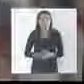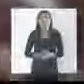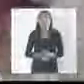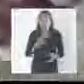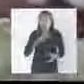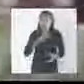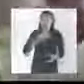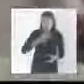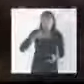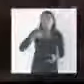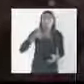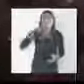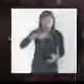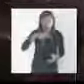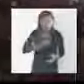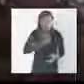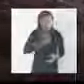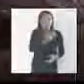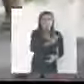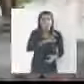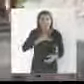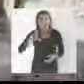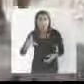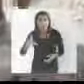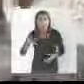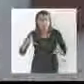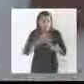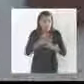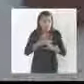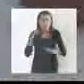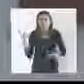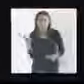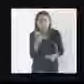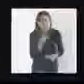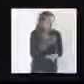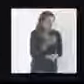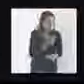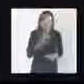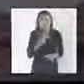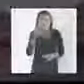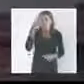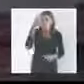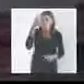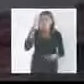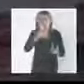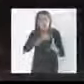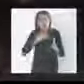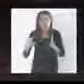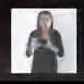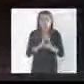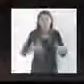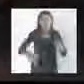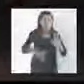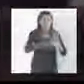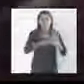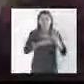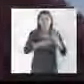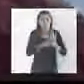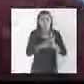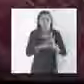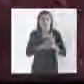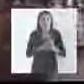Eu tenho muito orgulho de ser de São Luís. É uma cidade linda demais. Uma história e uma cultura que ninguém